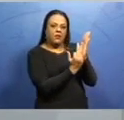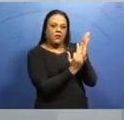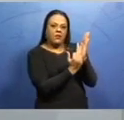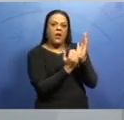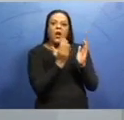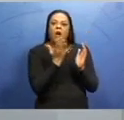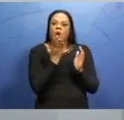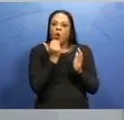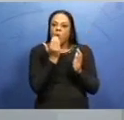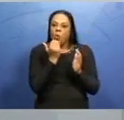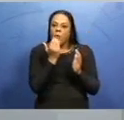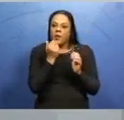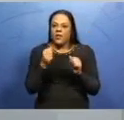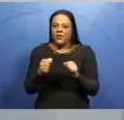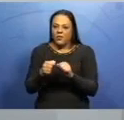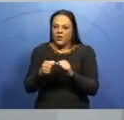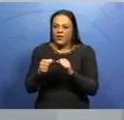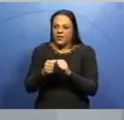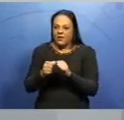científico,